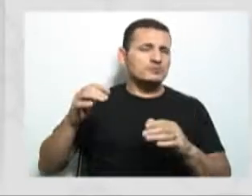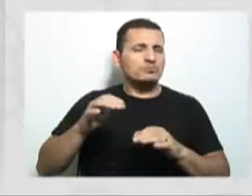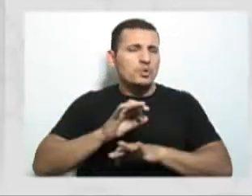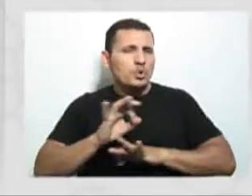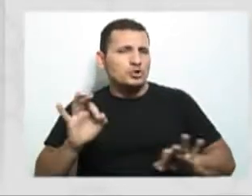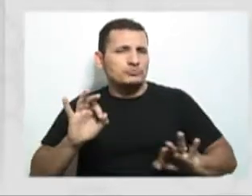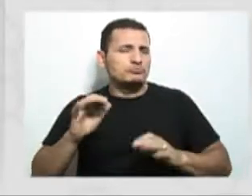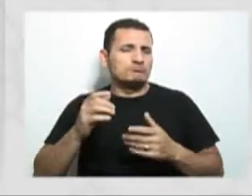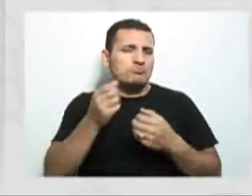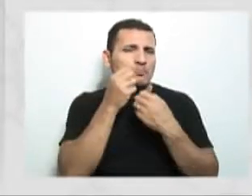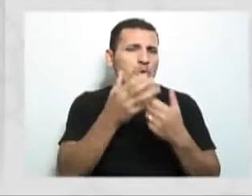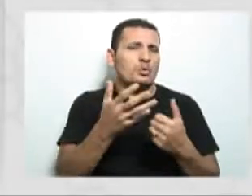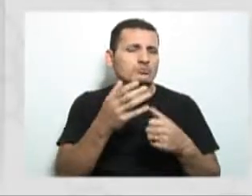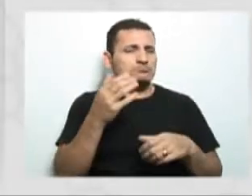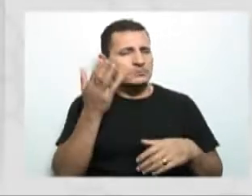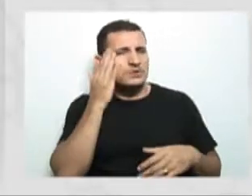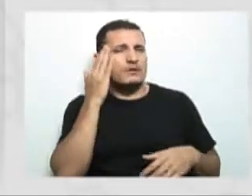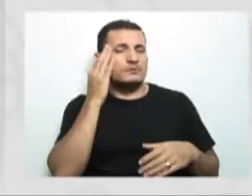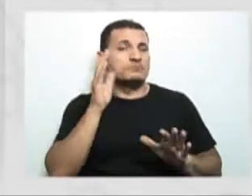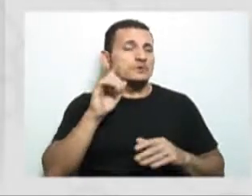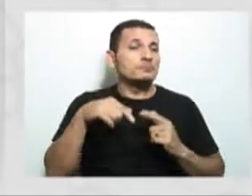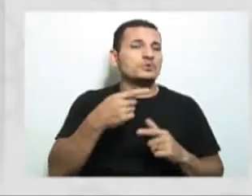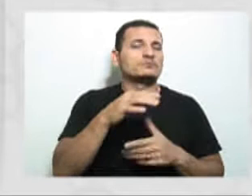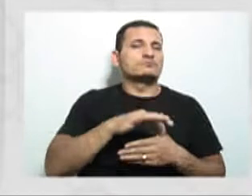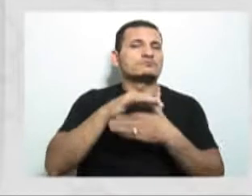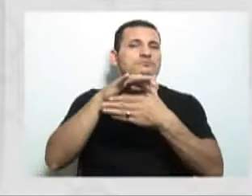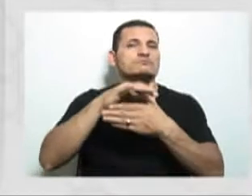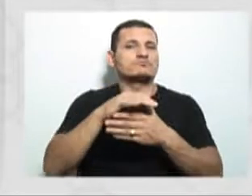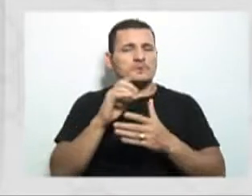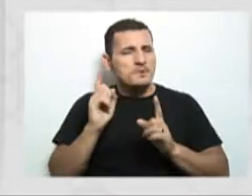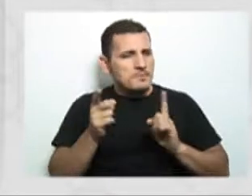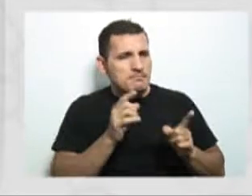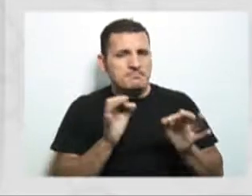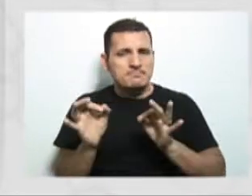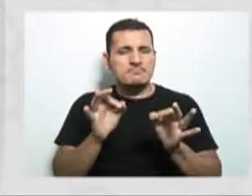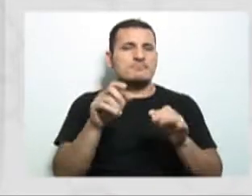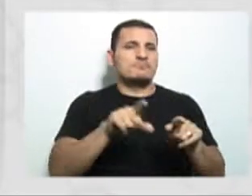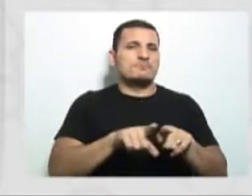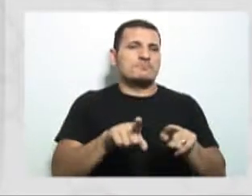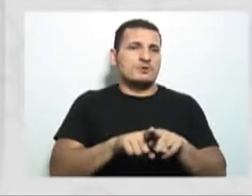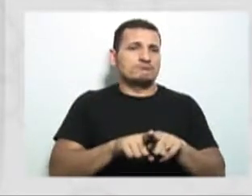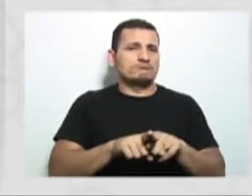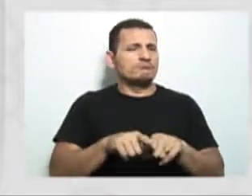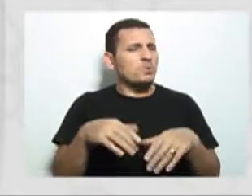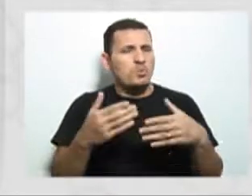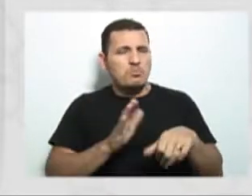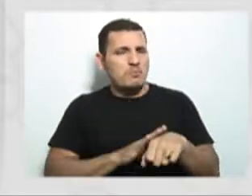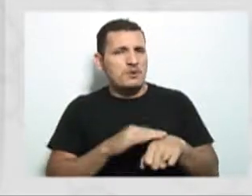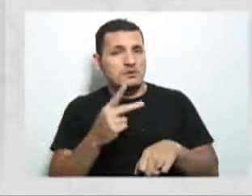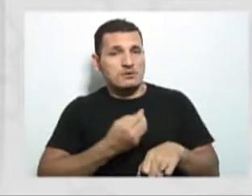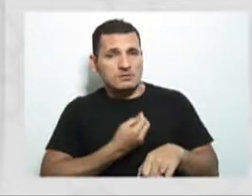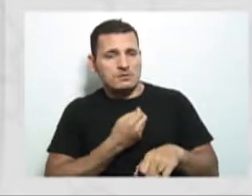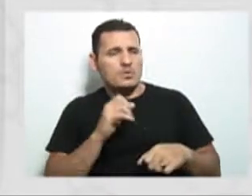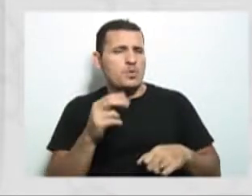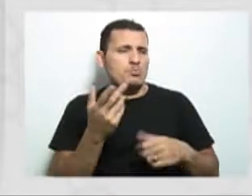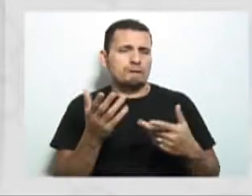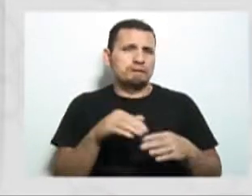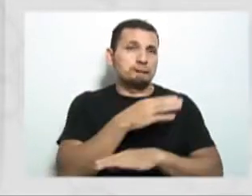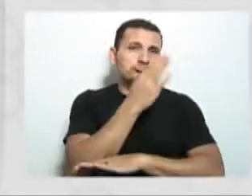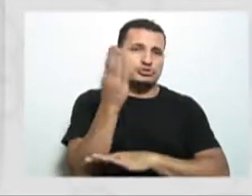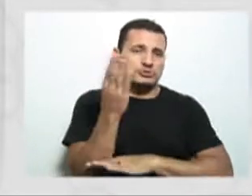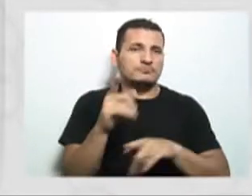ótimo liderado, mas que saiba liderar nos momentos necessários. Em algum momento da vida, ou até mesmo do dia,